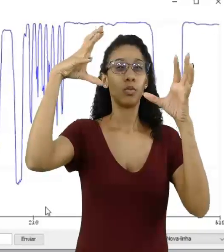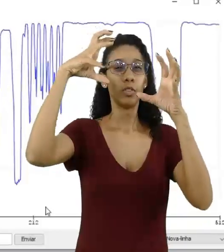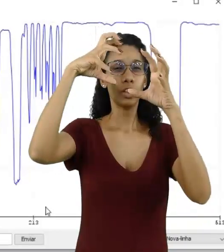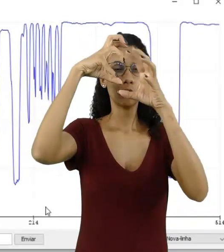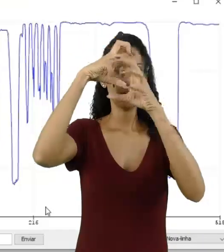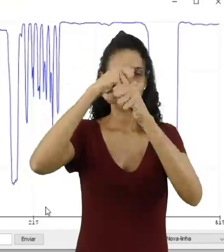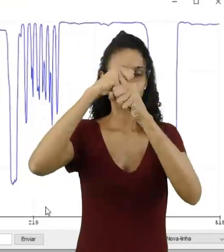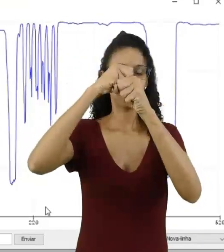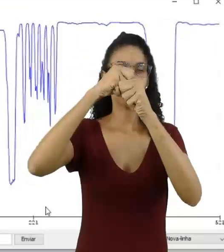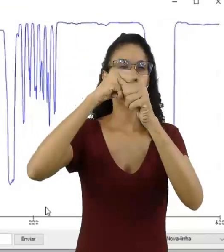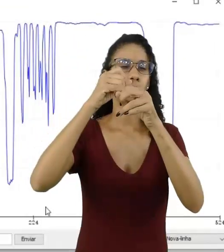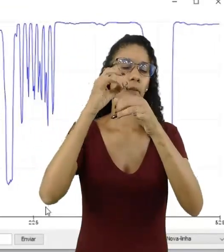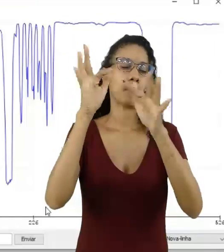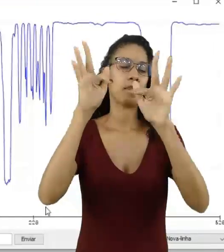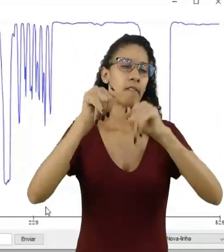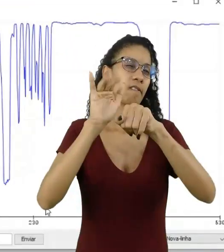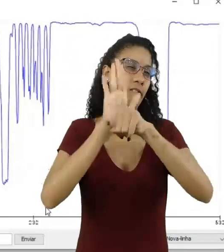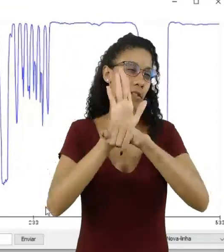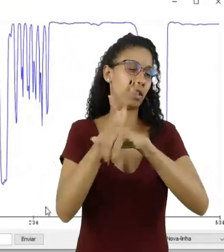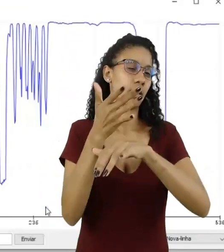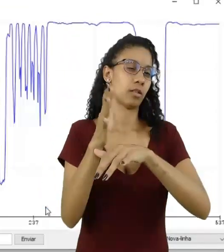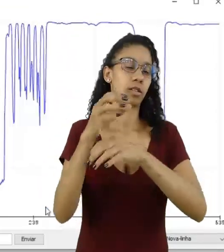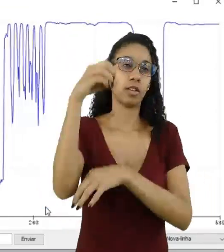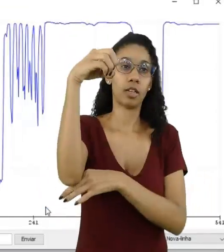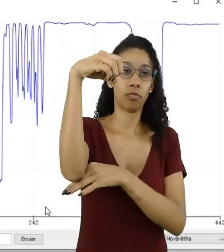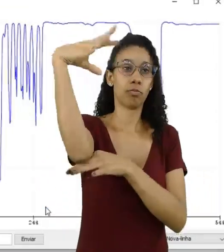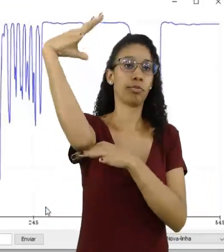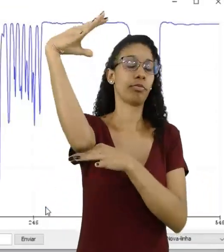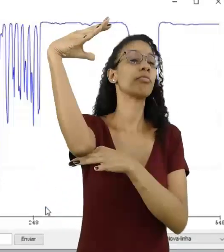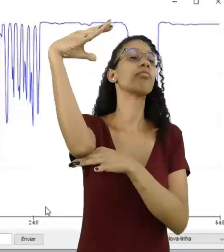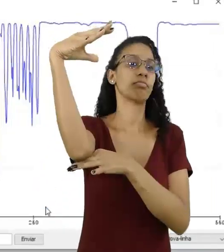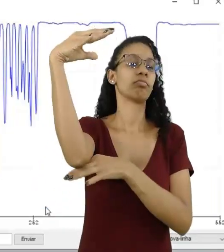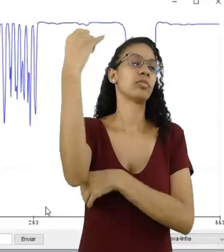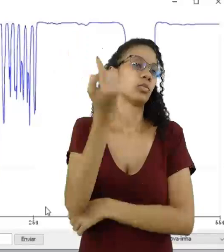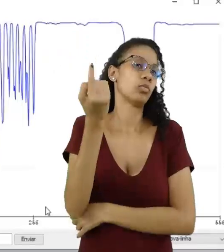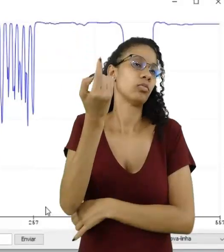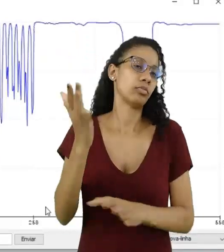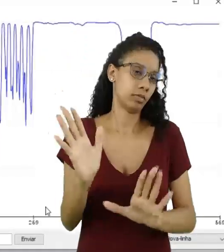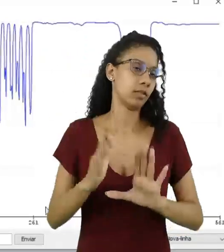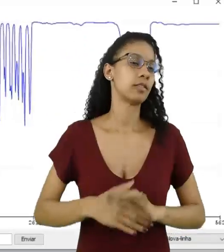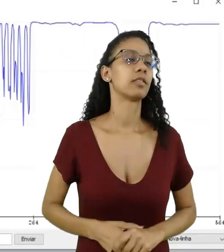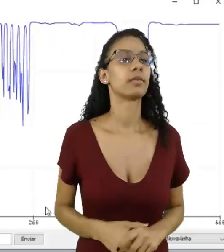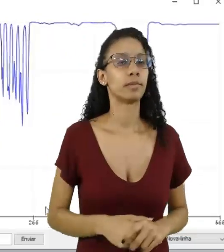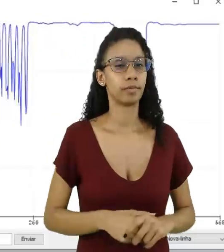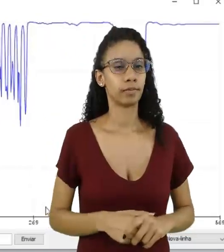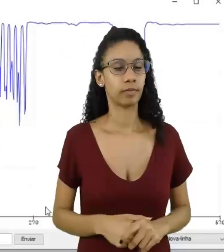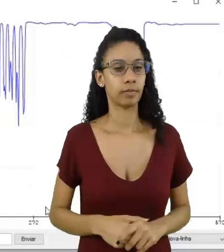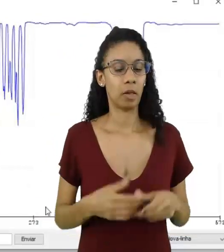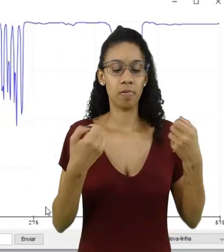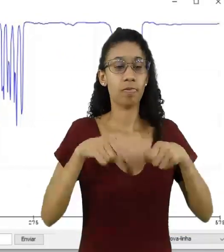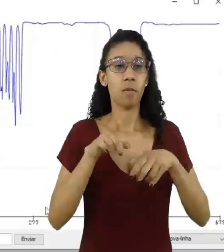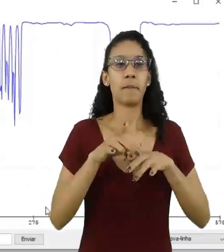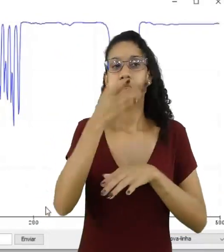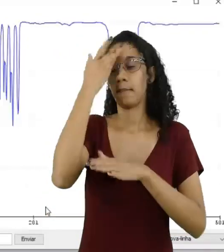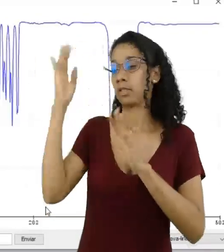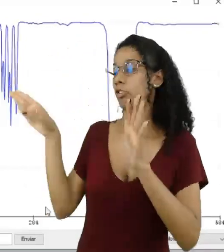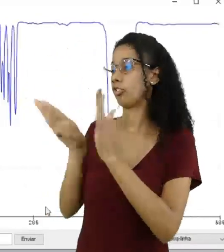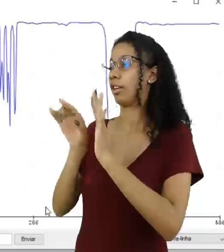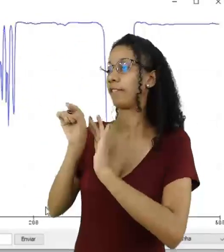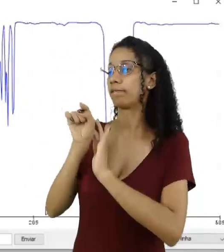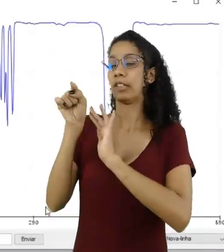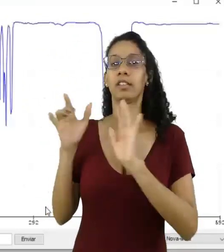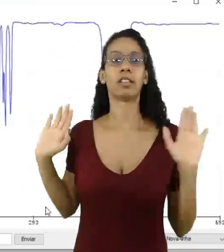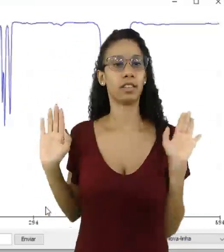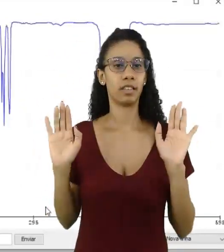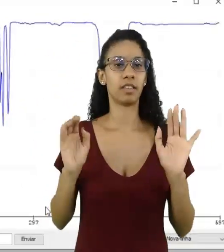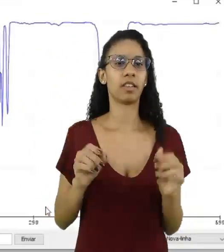muito, né, fim de tarde, ele vai lá e liga a luz daquele poste. Você não precisa ir lá ligar,